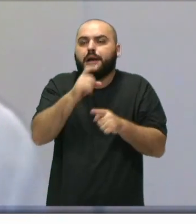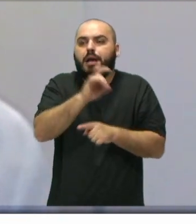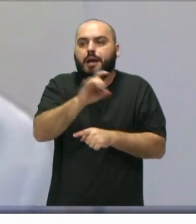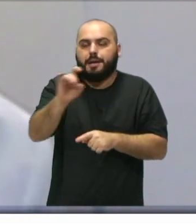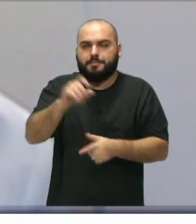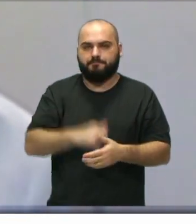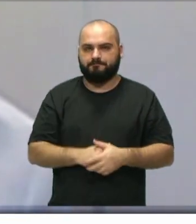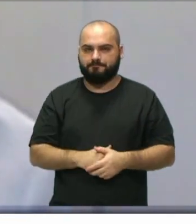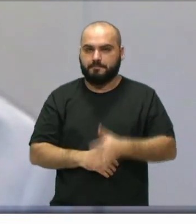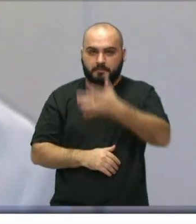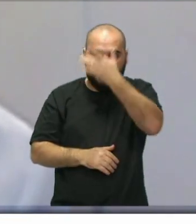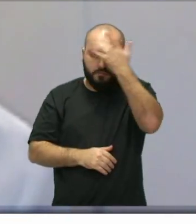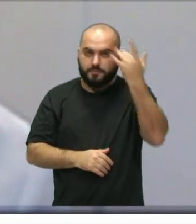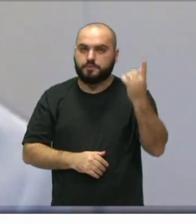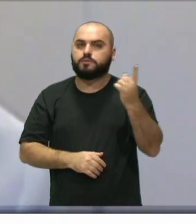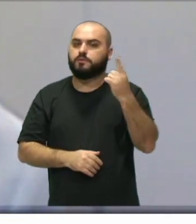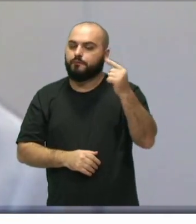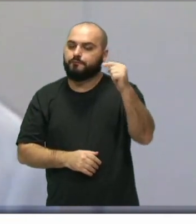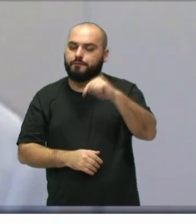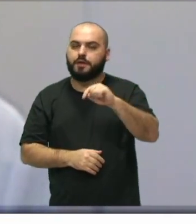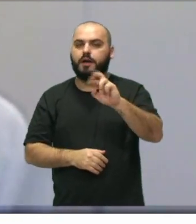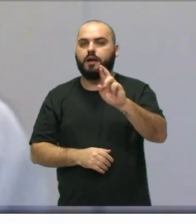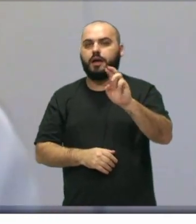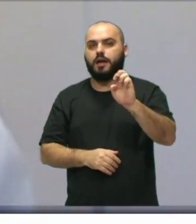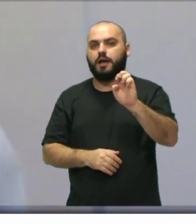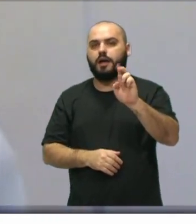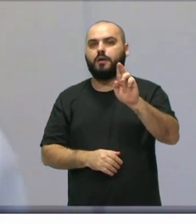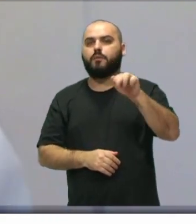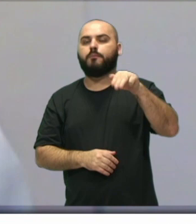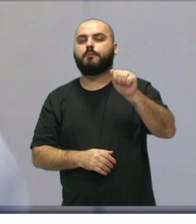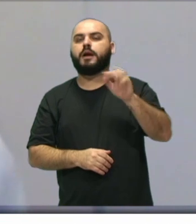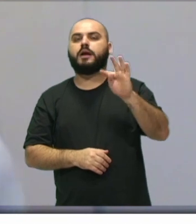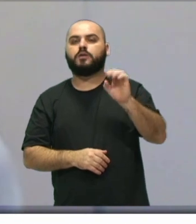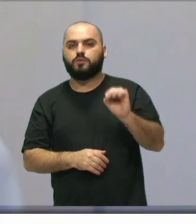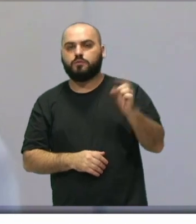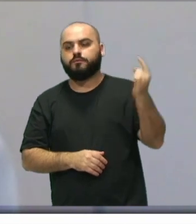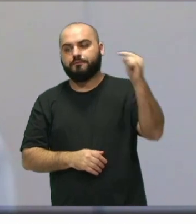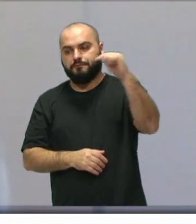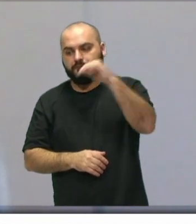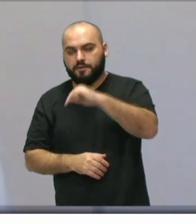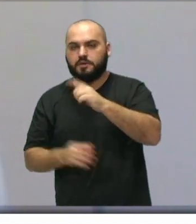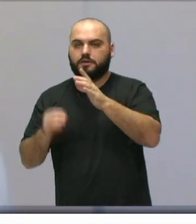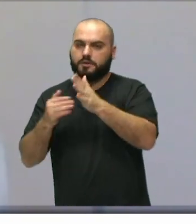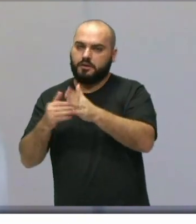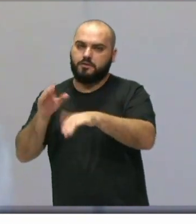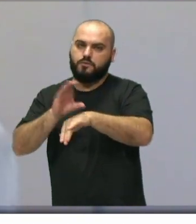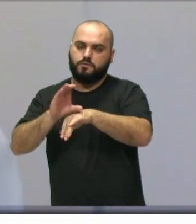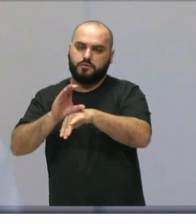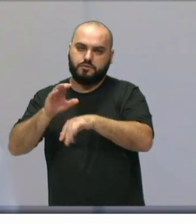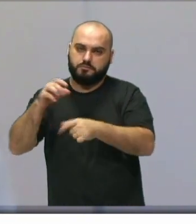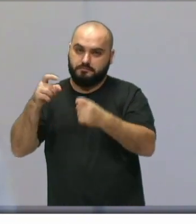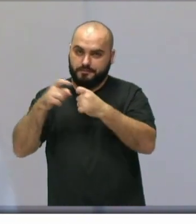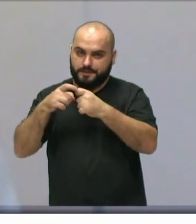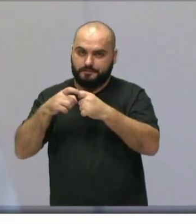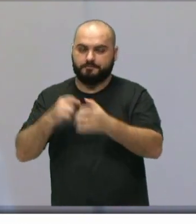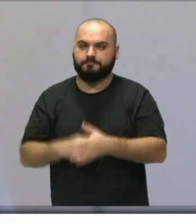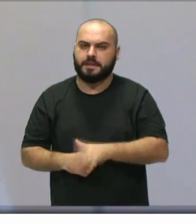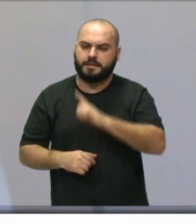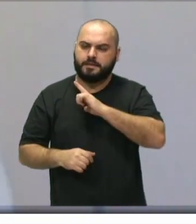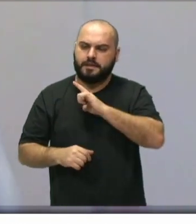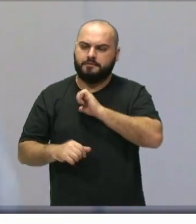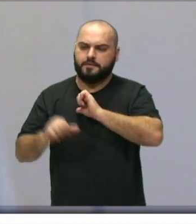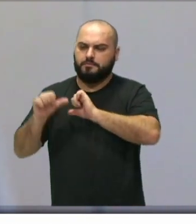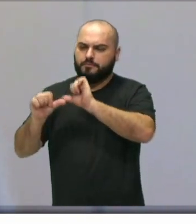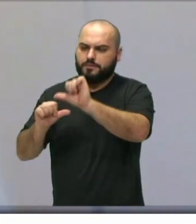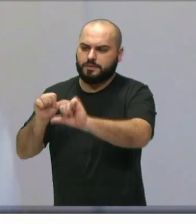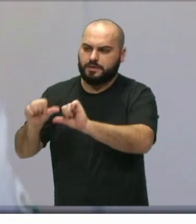vinham encaminhados do ambulatório da reumatologia com o curso de medicina. E houve algumas reformulações e